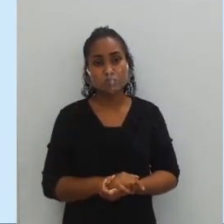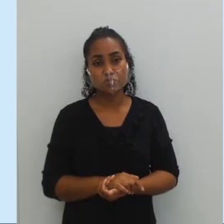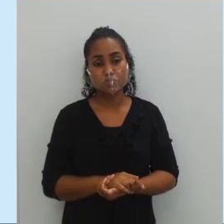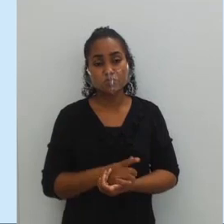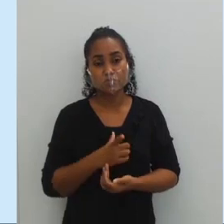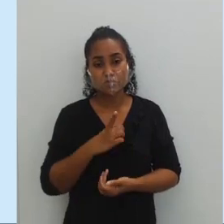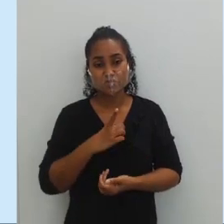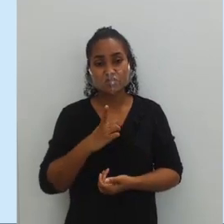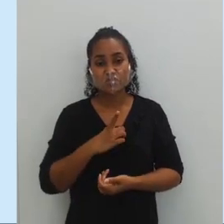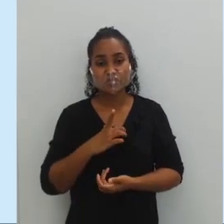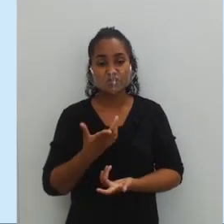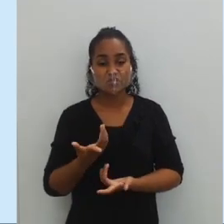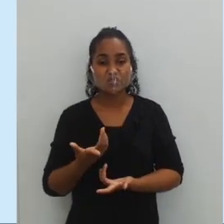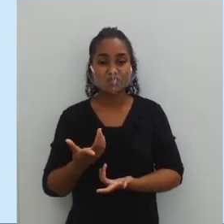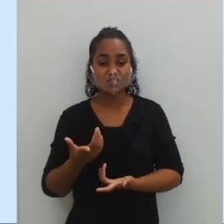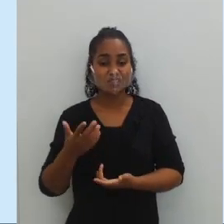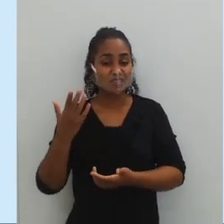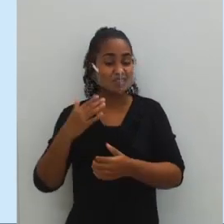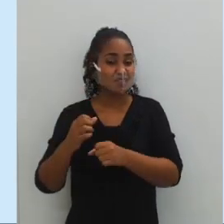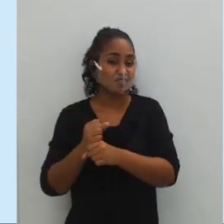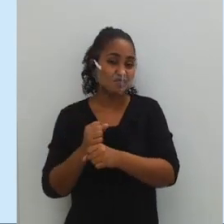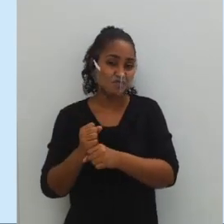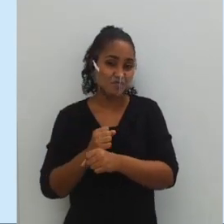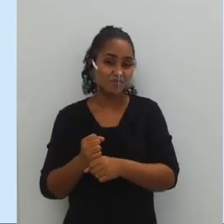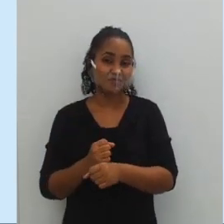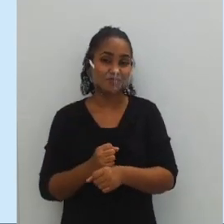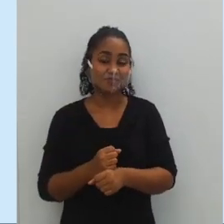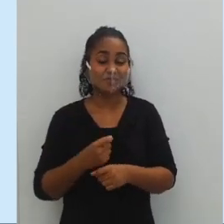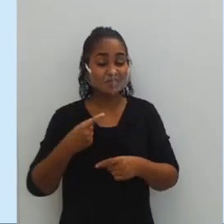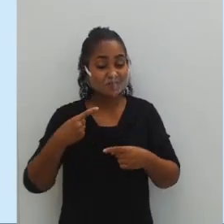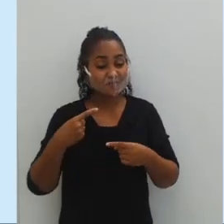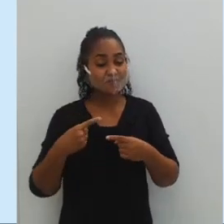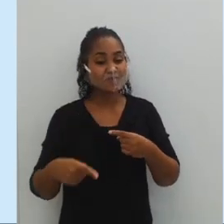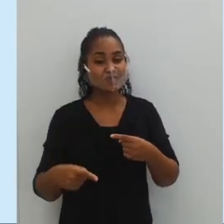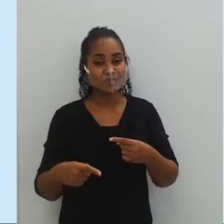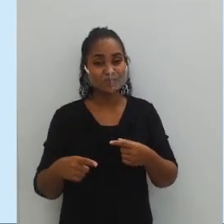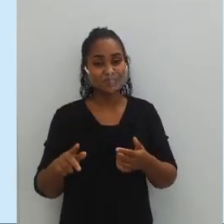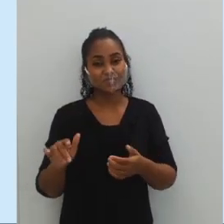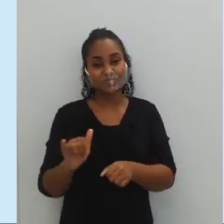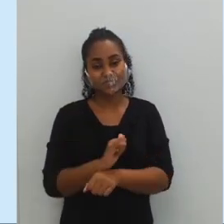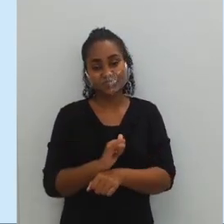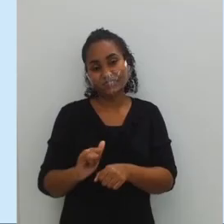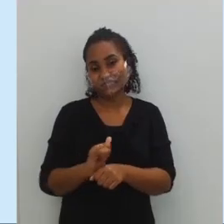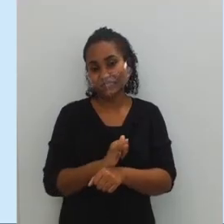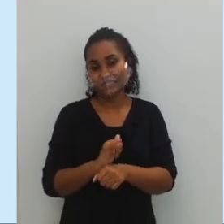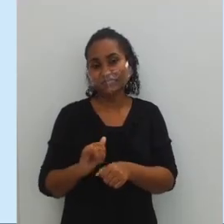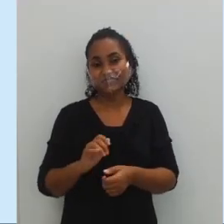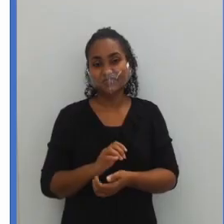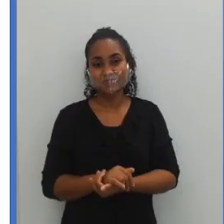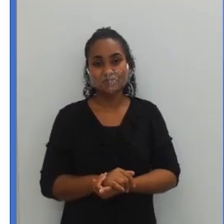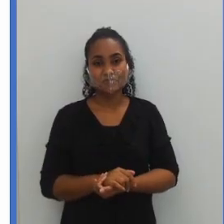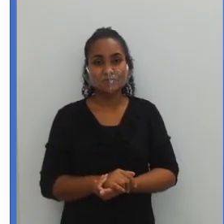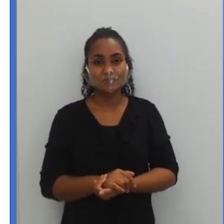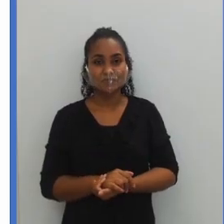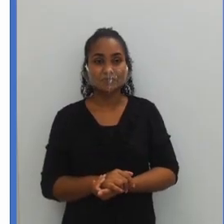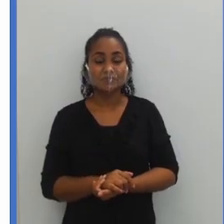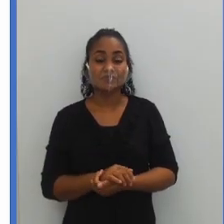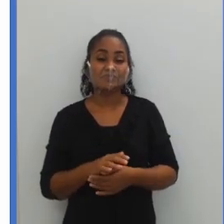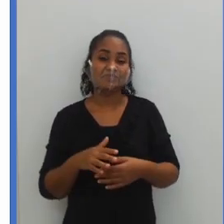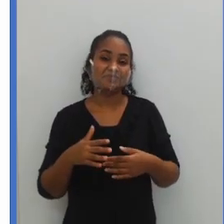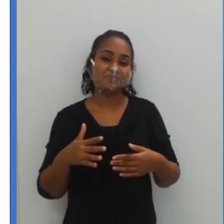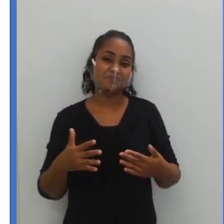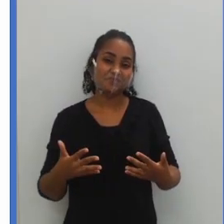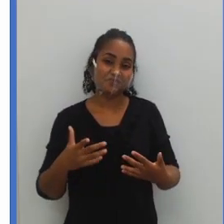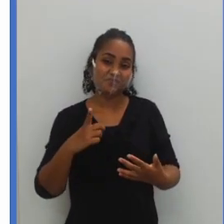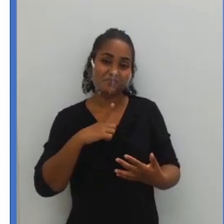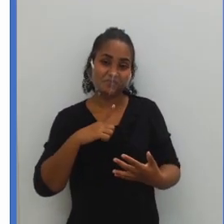A gente está falando aí de menos de 200 anos atrás, que era proibido essa prática, né? Não dá para conceber isso.